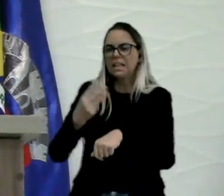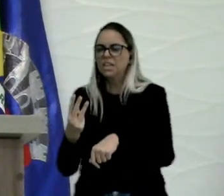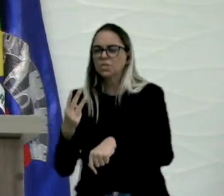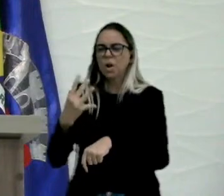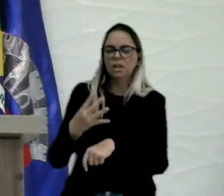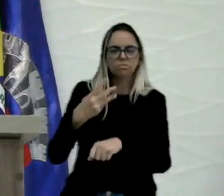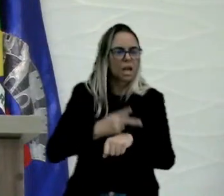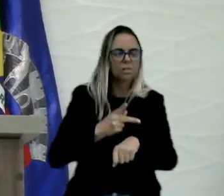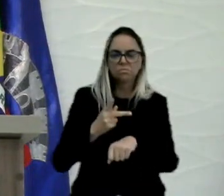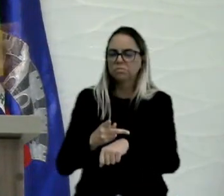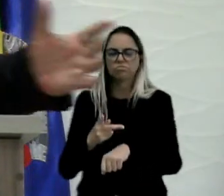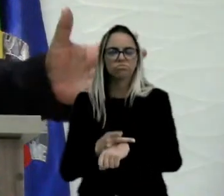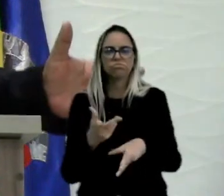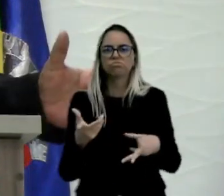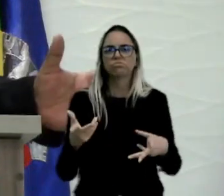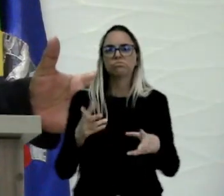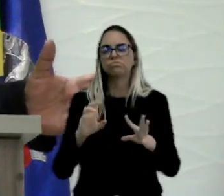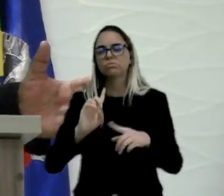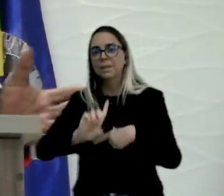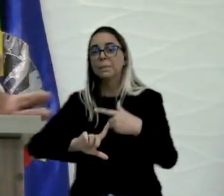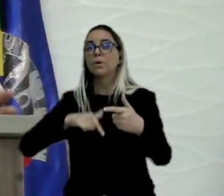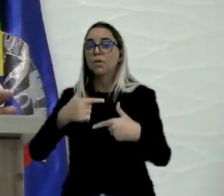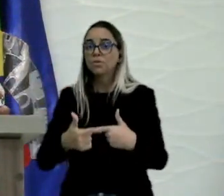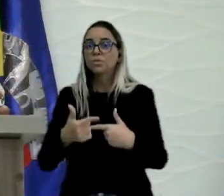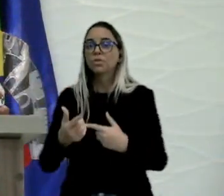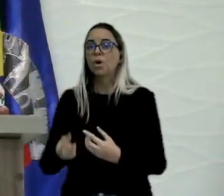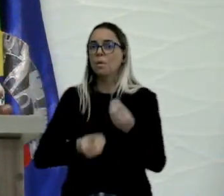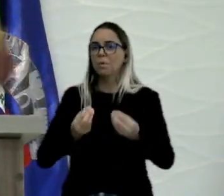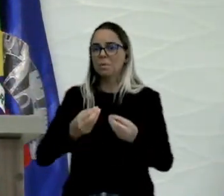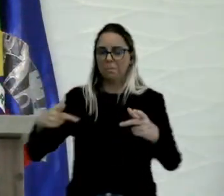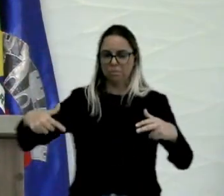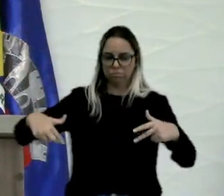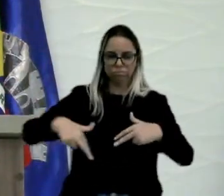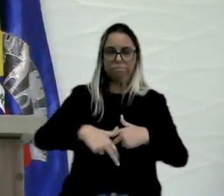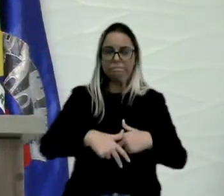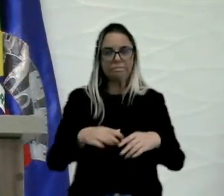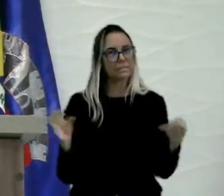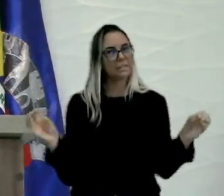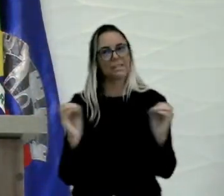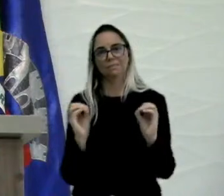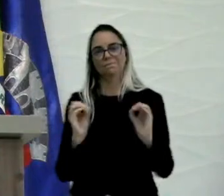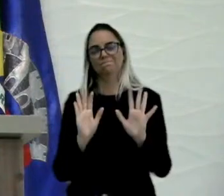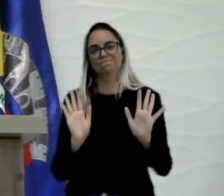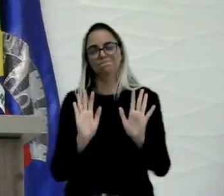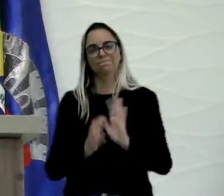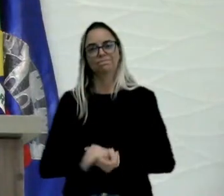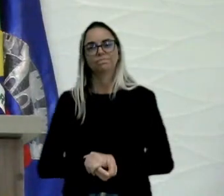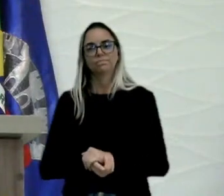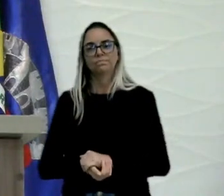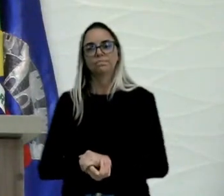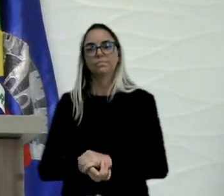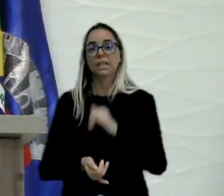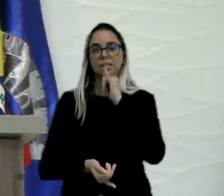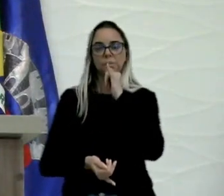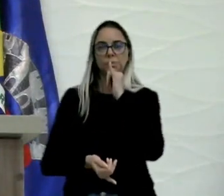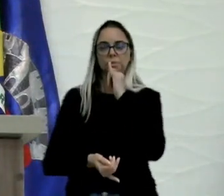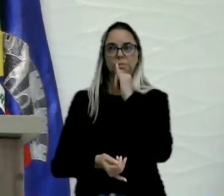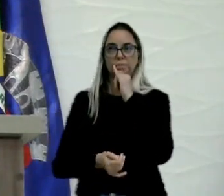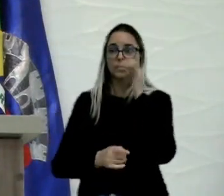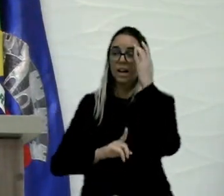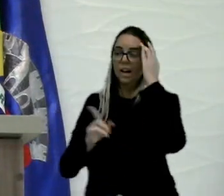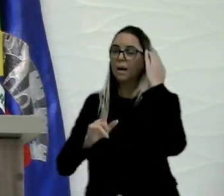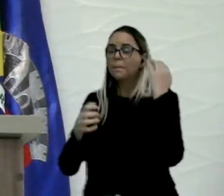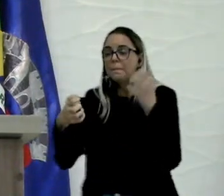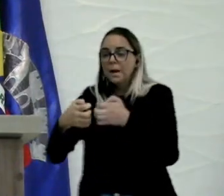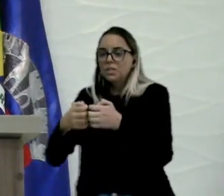5 6 depois já não passa mais ninguém vou dar um exemplo Lá próximo à escola